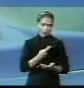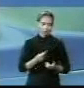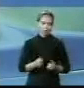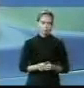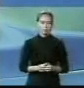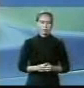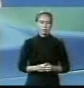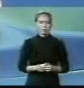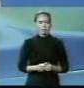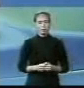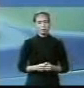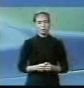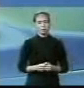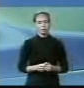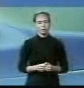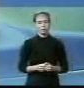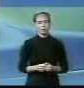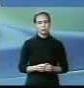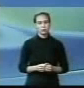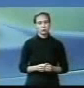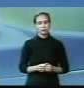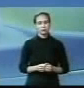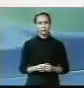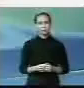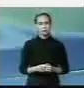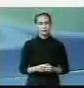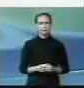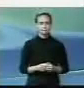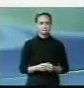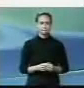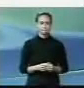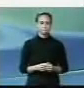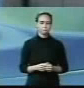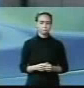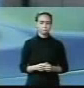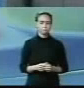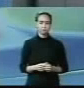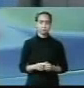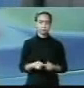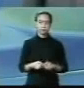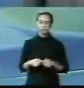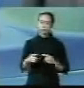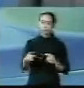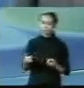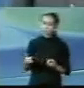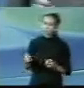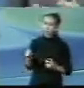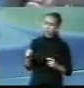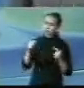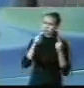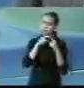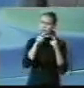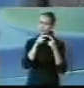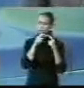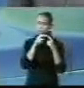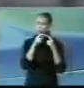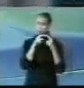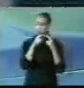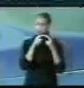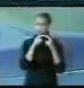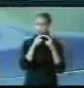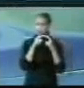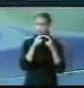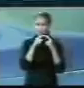requisitos de segurança, né, como é um caso de um proxy. Ô Evandro, mas você há de concordar comigo que um pouco dessa situação toda